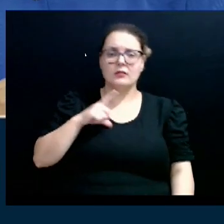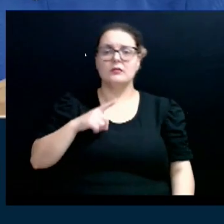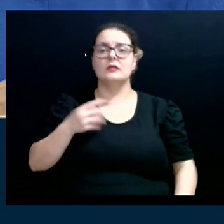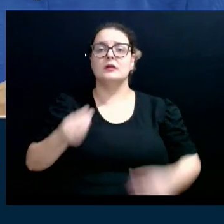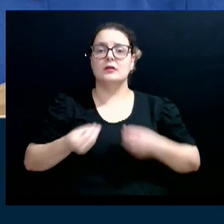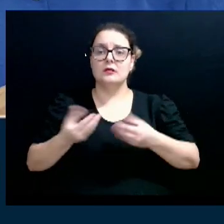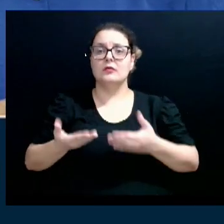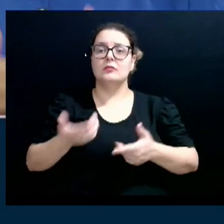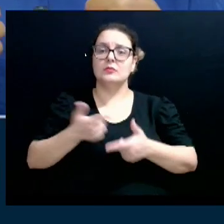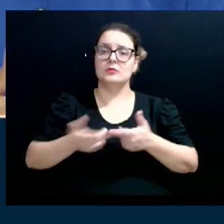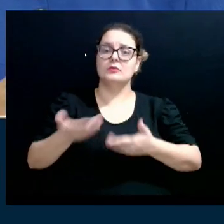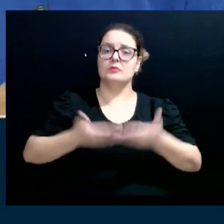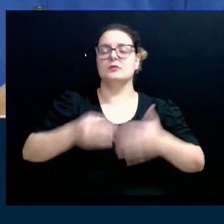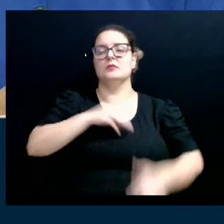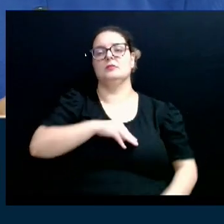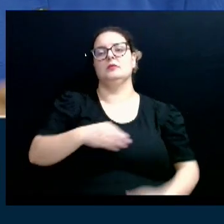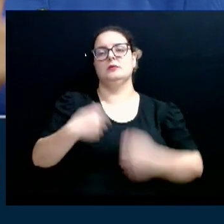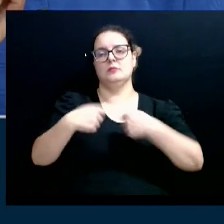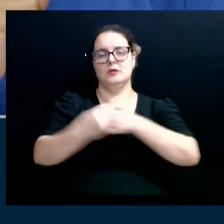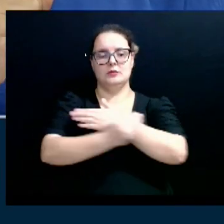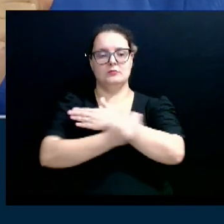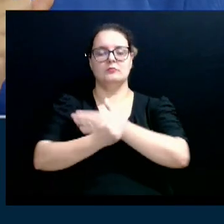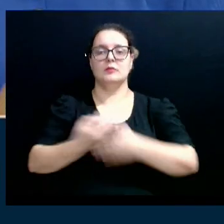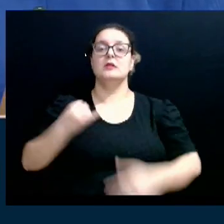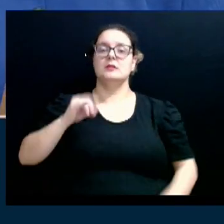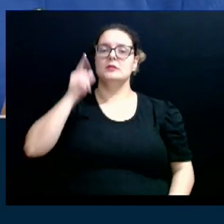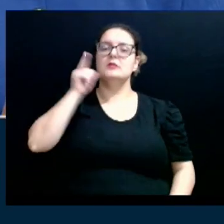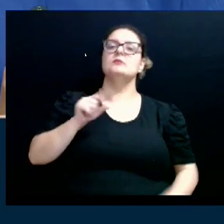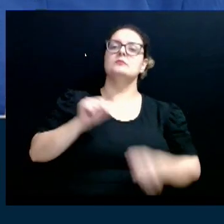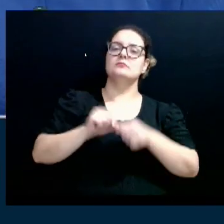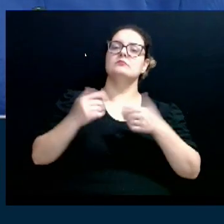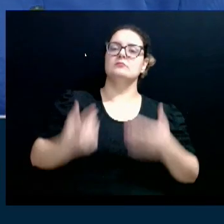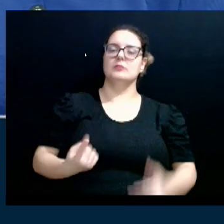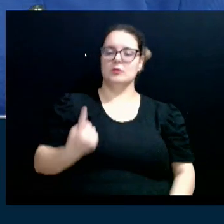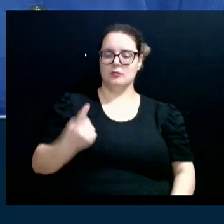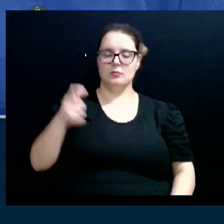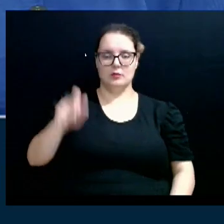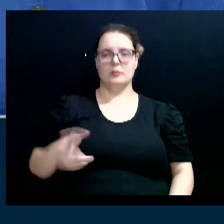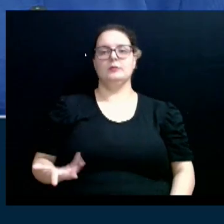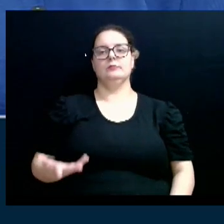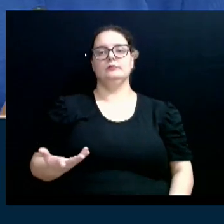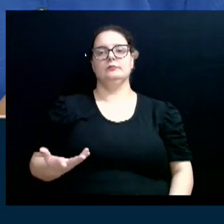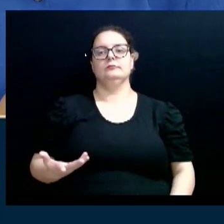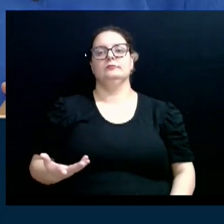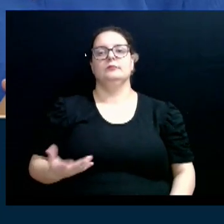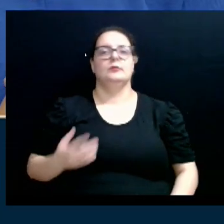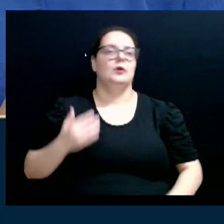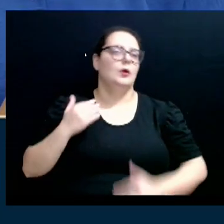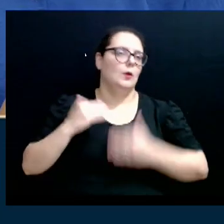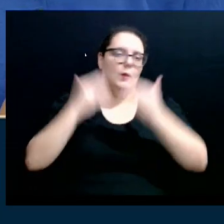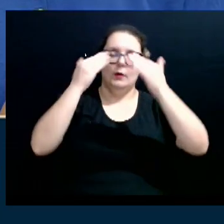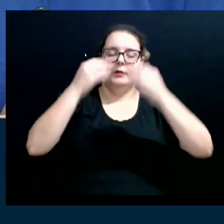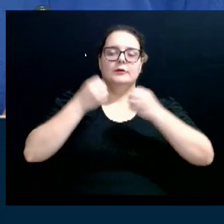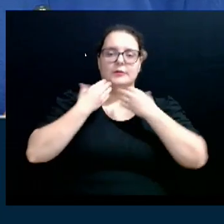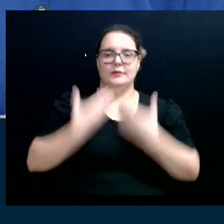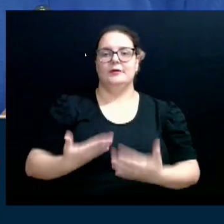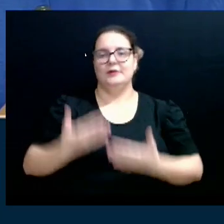eu preciso cuidar de mim. E se a gente conseguir fazer isso com uma pessoa que seja, já super valeu a pena. Muito obrigada, Fabiana.